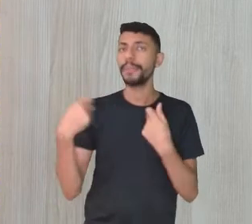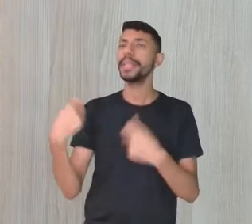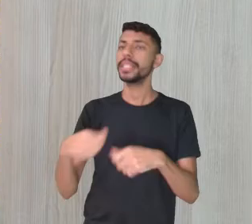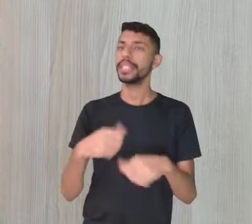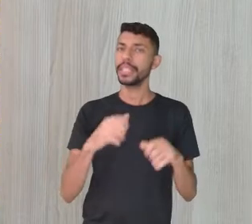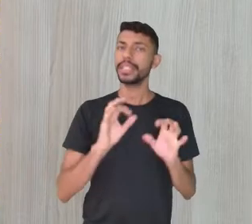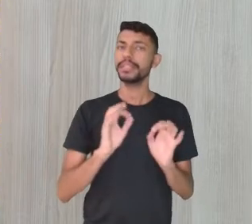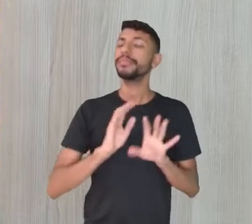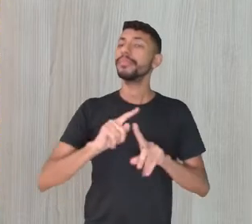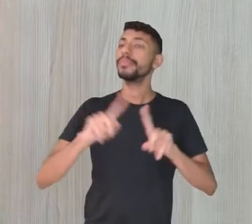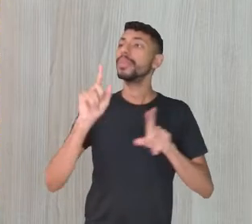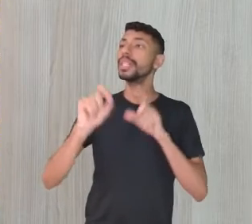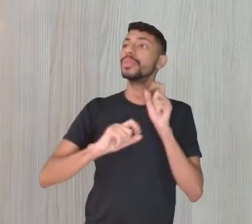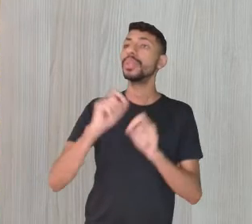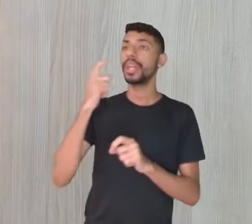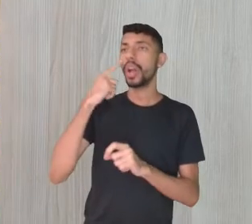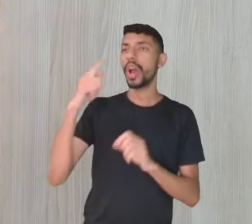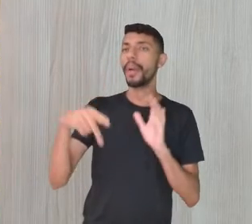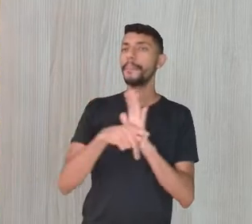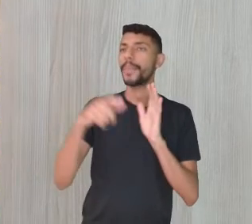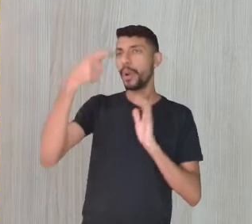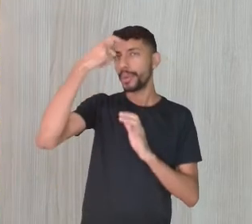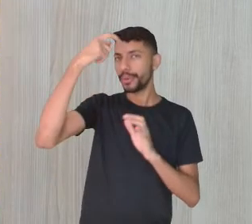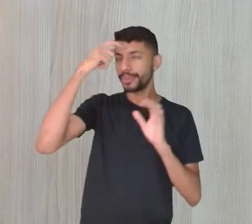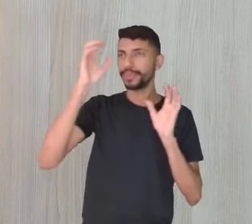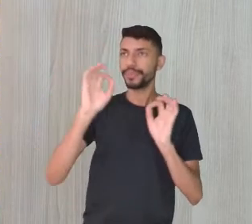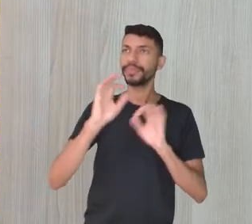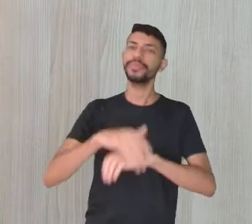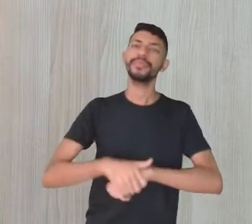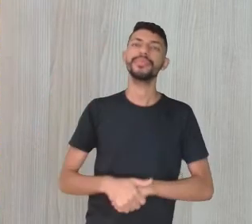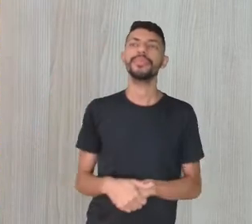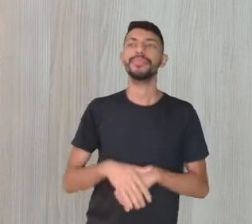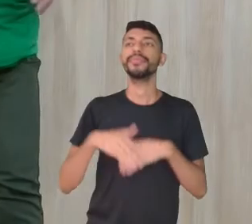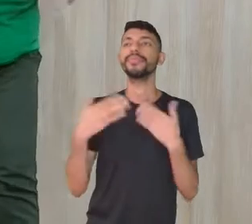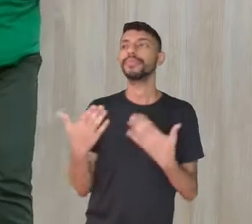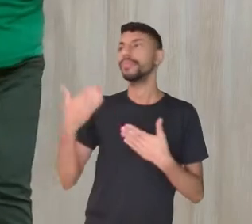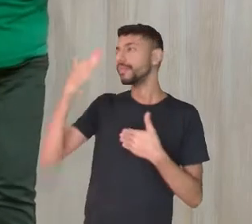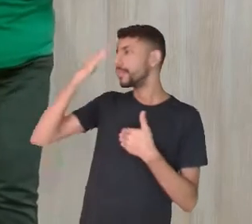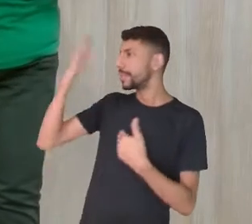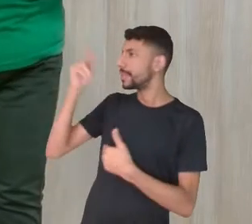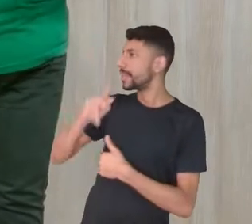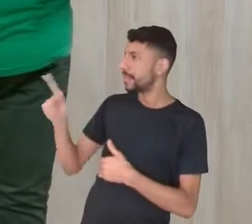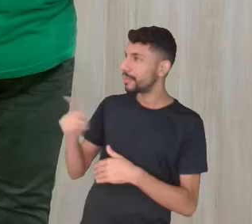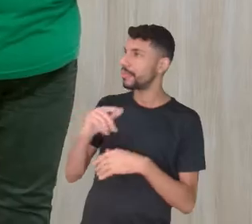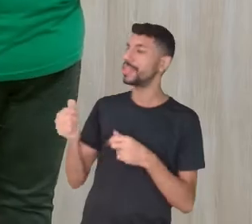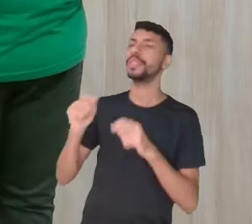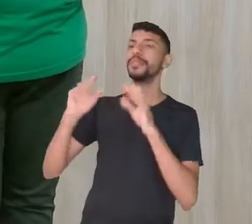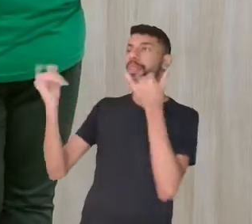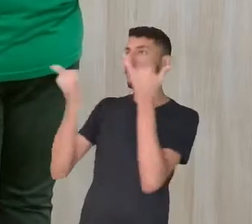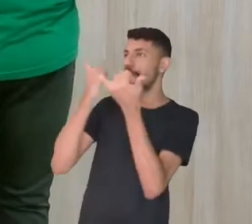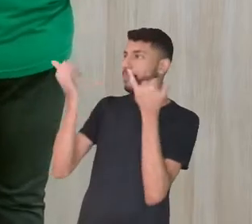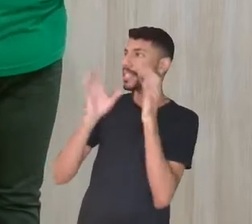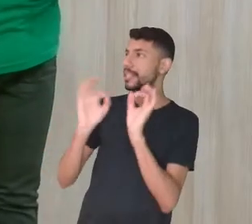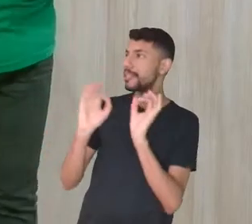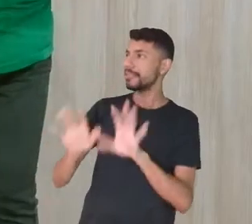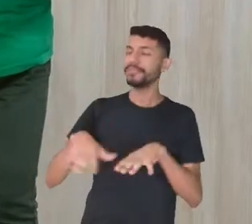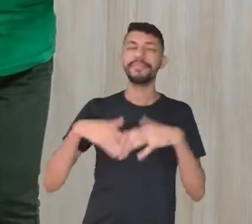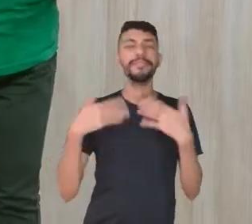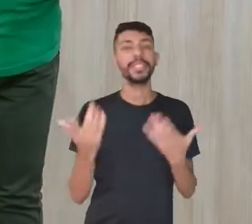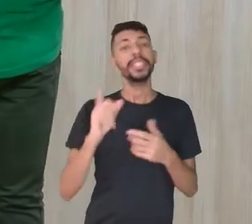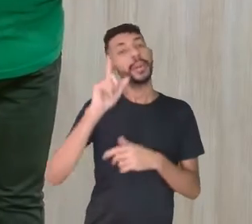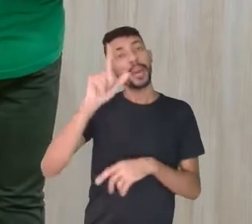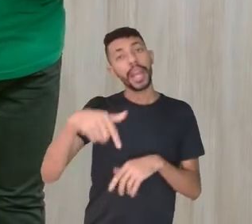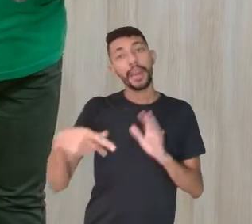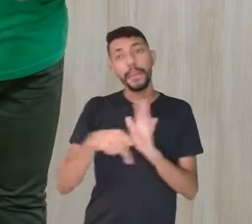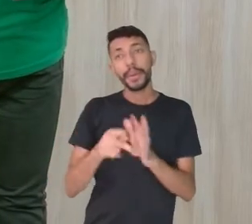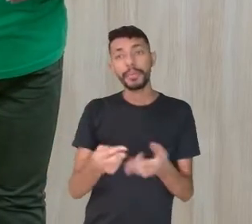aí é uma campanha realmente de conscientização, pessoal. Pois é, professora Cláudia, obrigada por todas essas informações, né, gente? E cabe aí